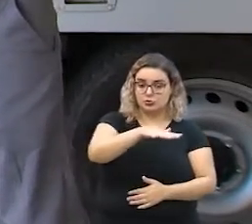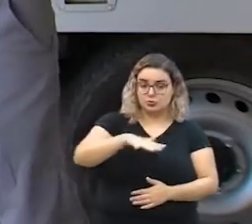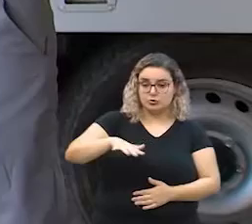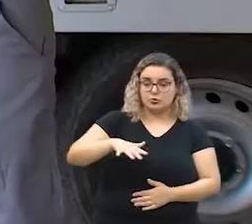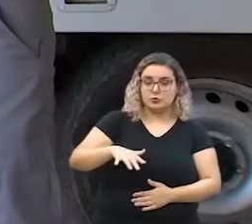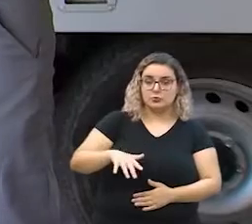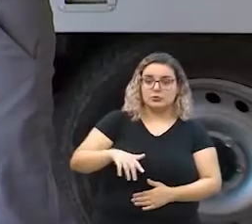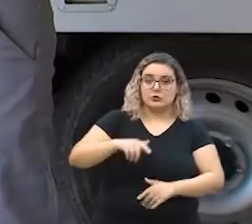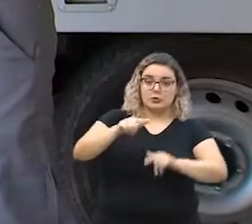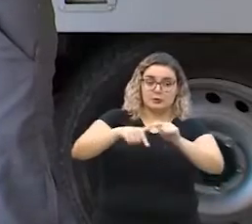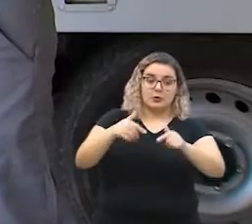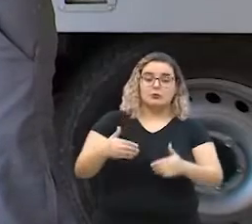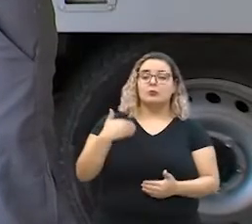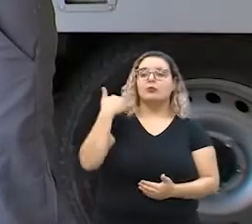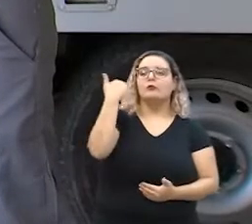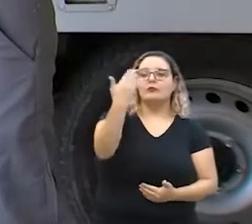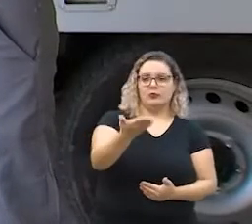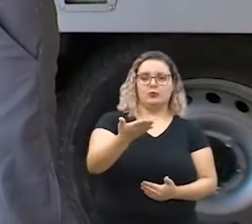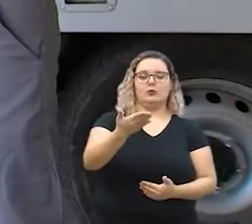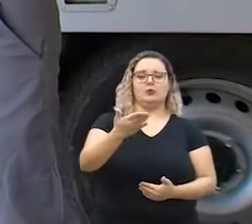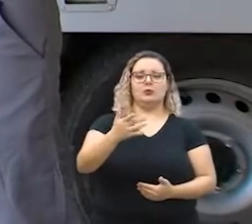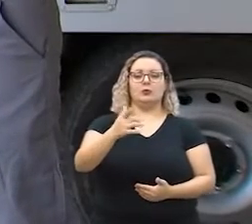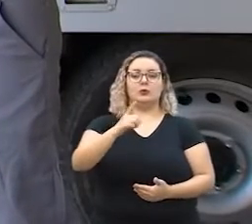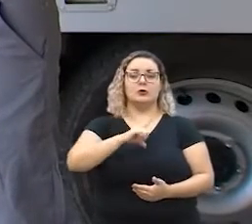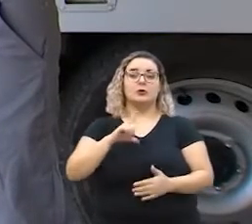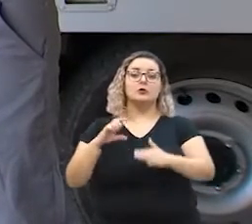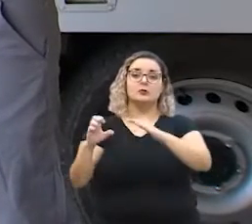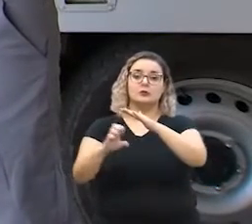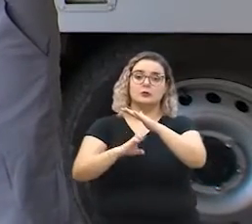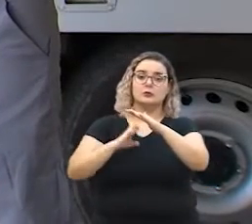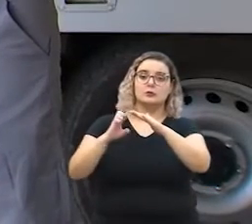campo, ela é uma empresa, as empresas têm bastante